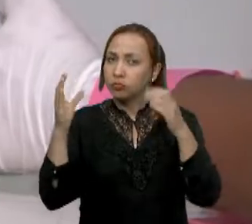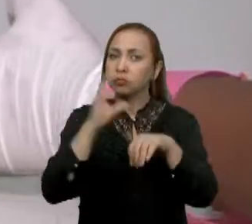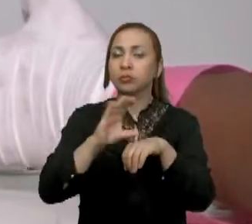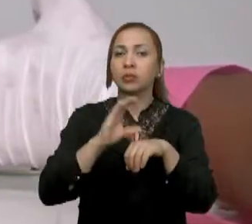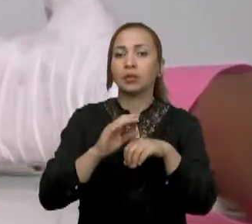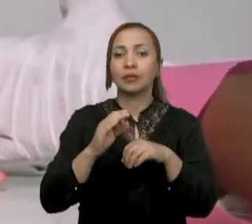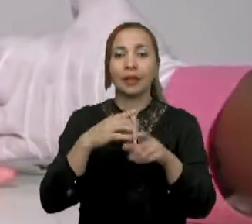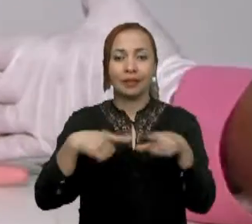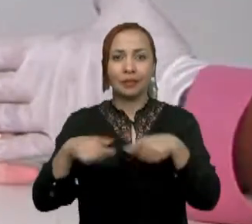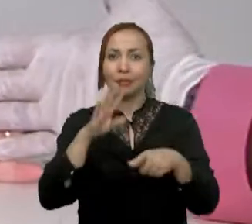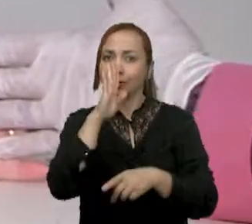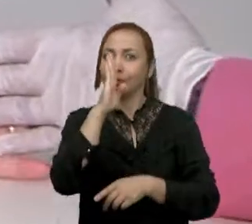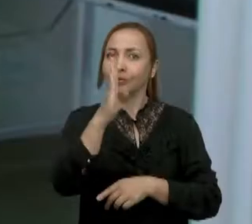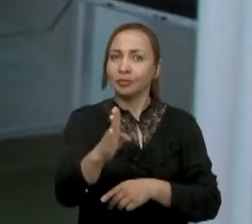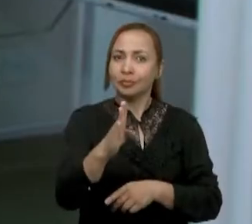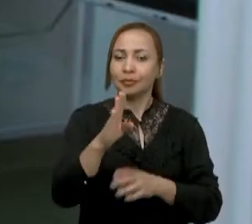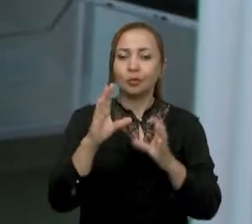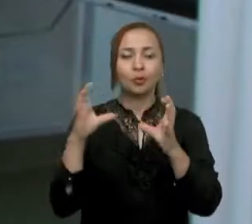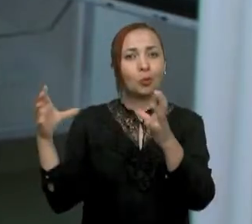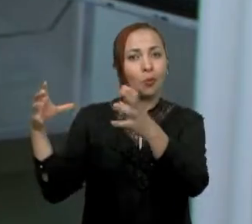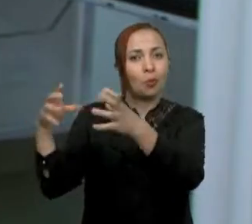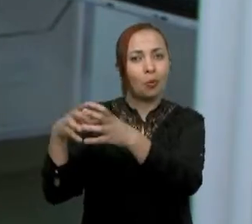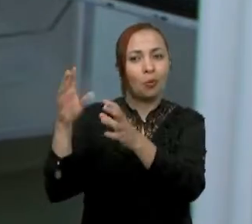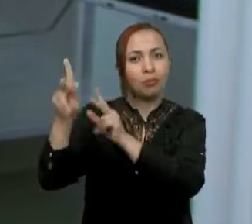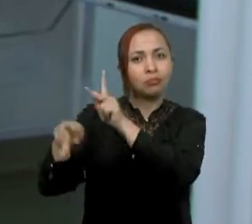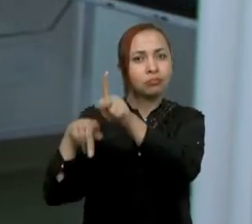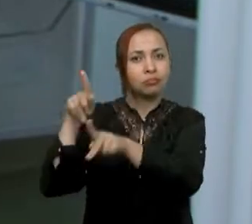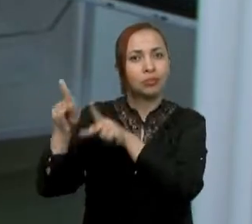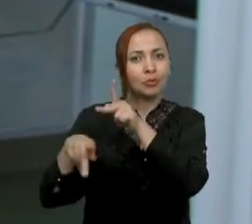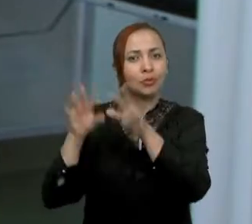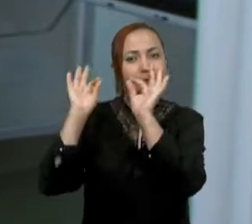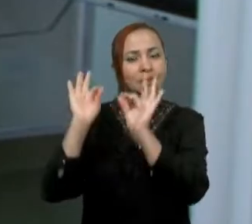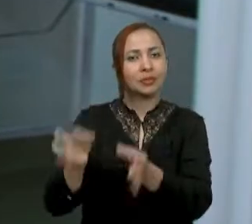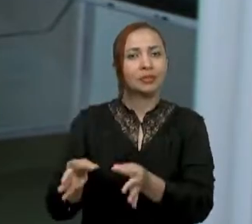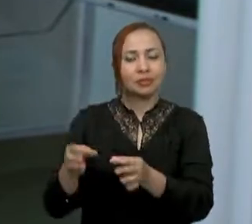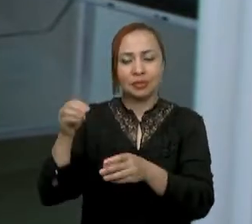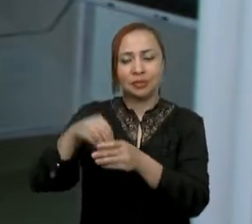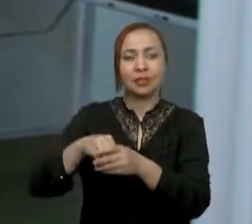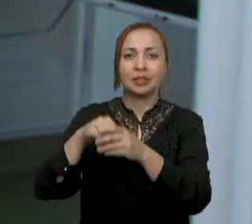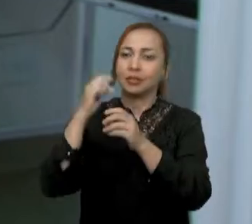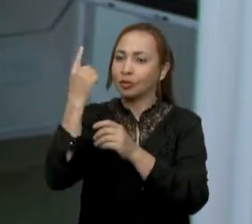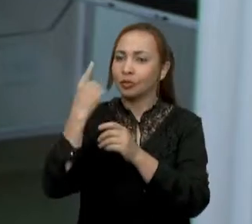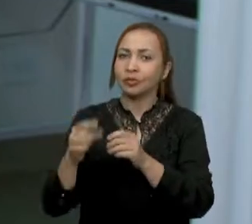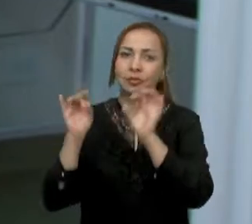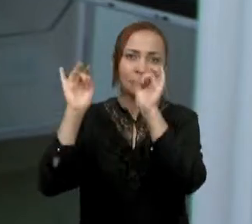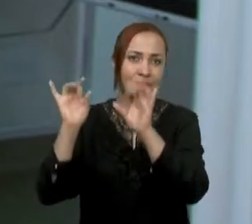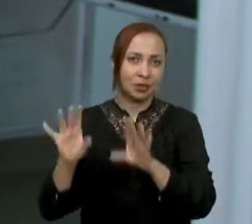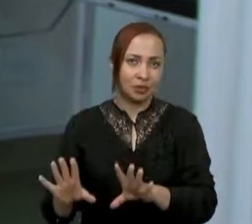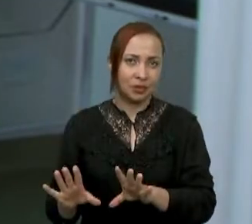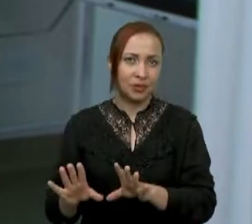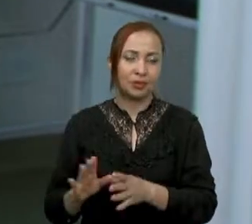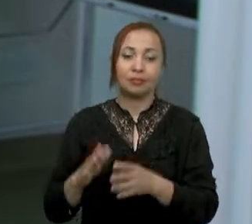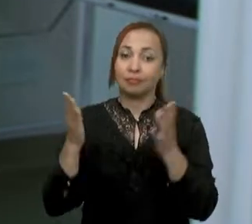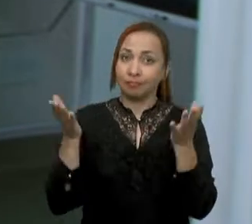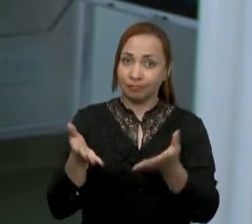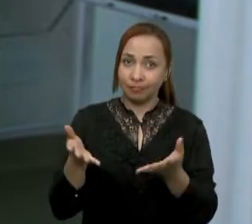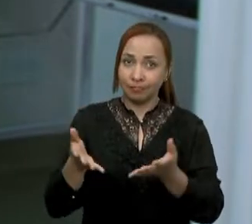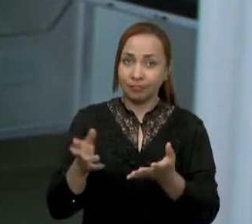que vão trabalhar diretamente com este público específico né com dentro das suas especificidades